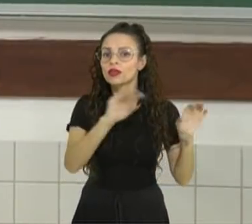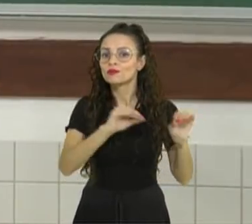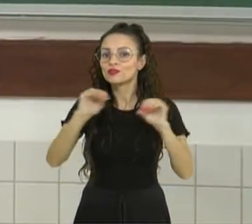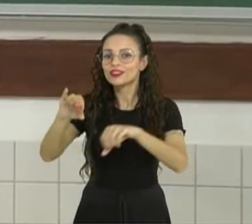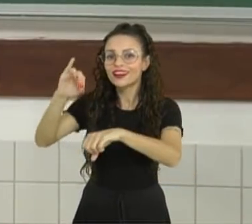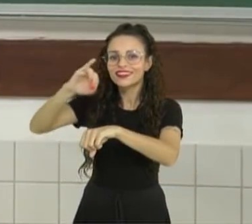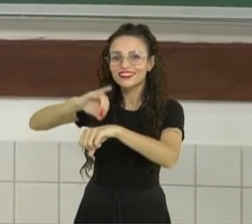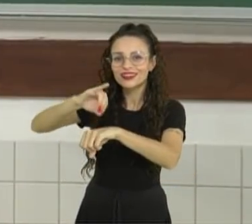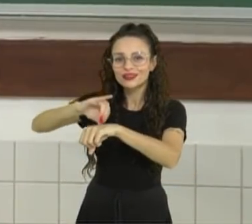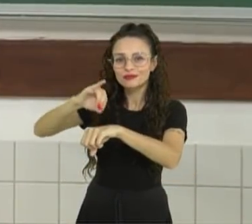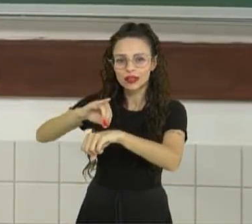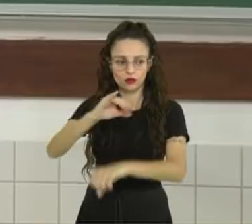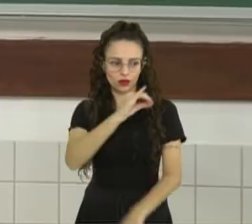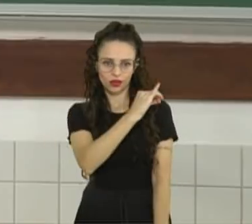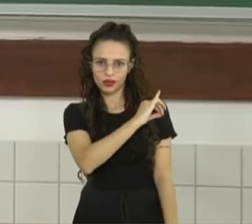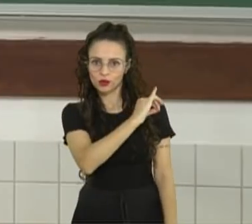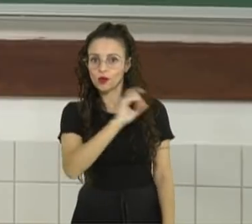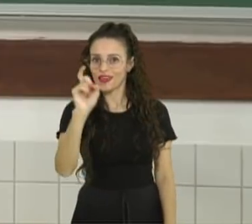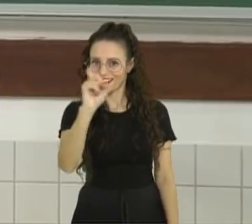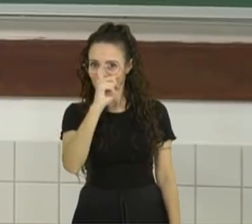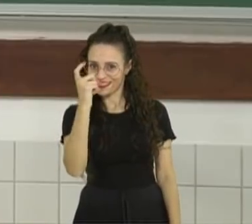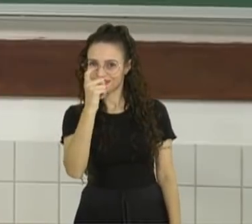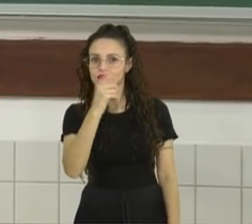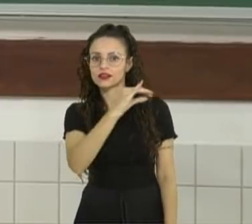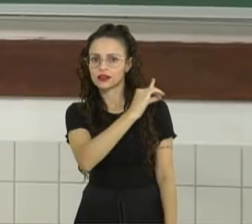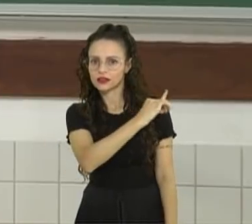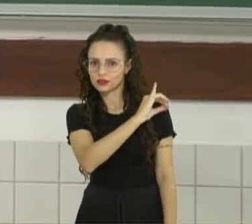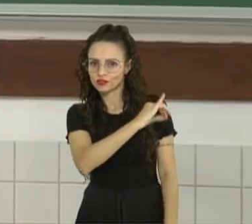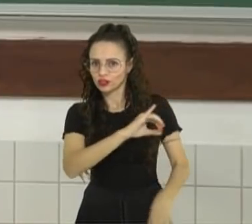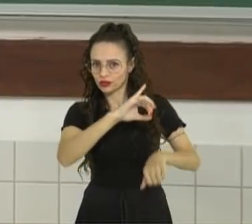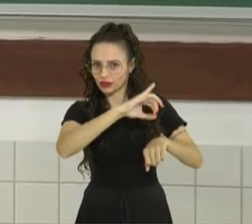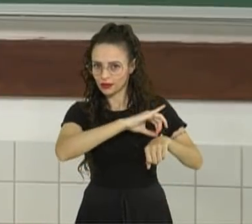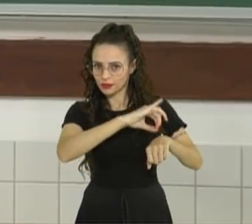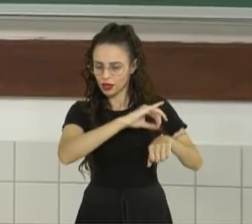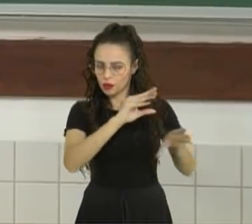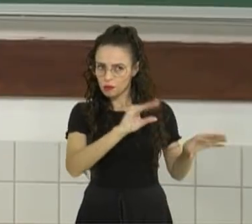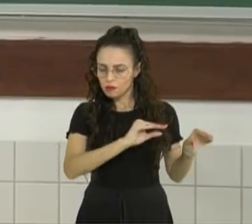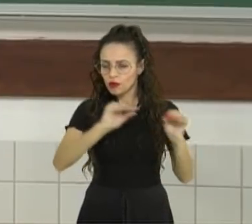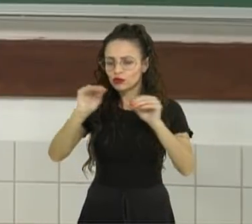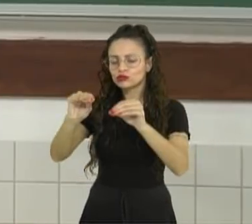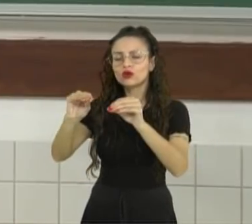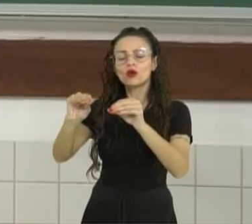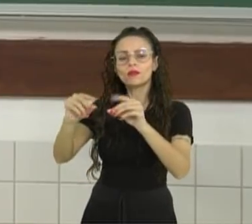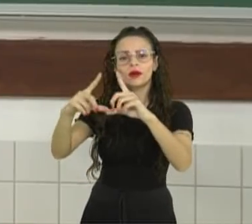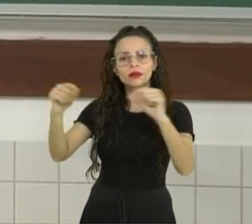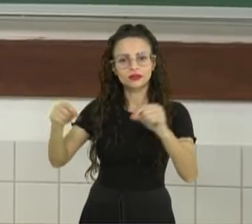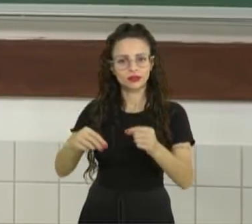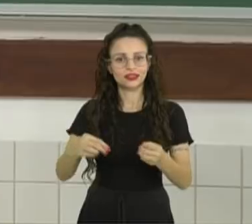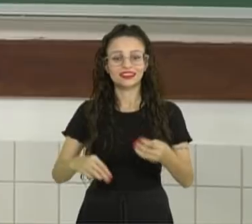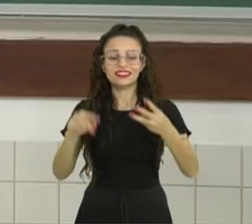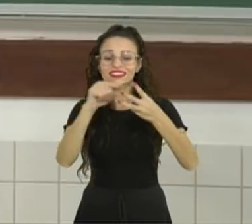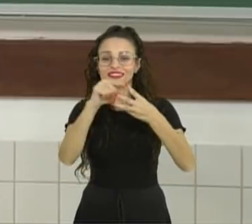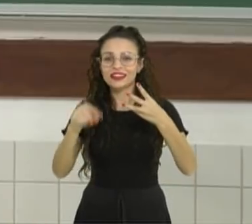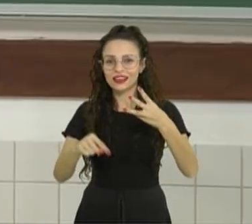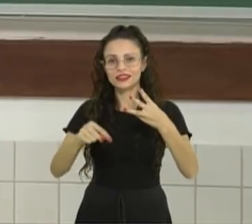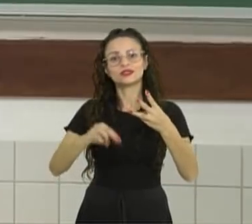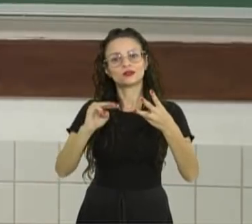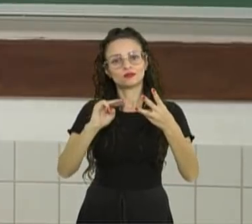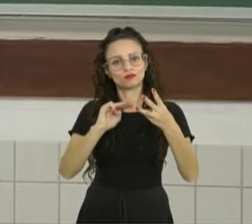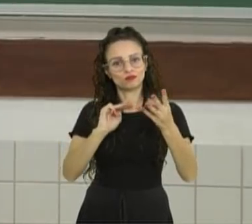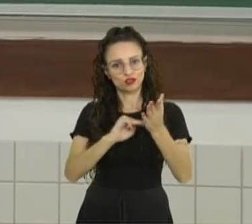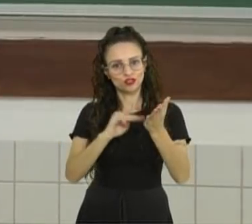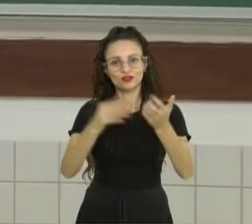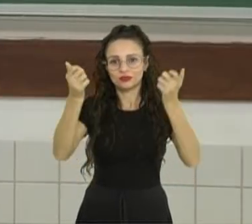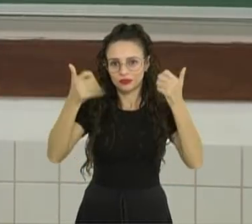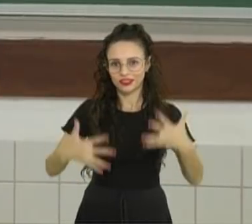a capital do Rio de Janeiro, capital do país, do Brasil para Brasília. 3 motivos bem explicados para nós nessa aula.